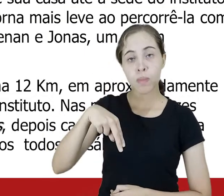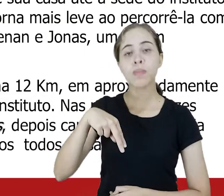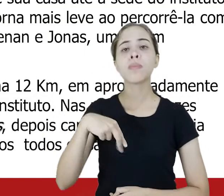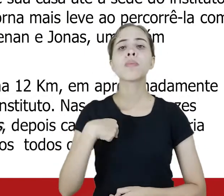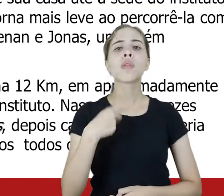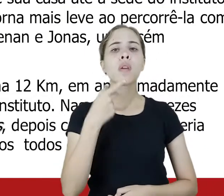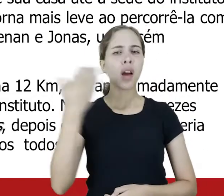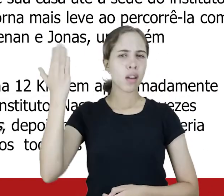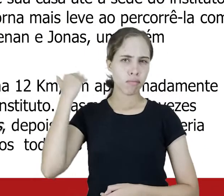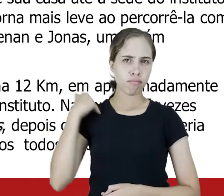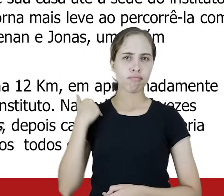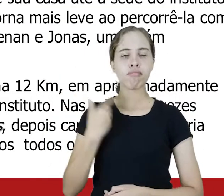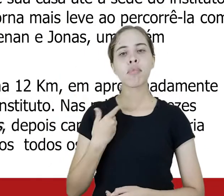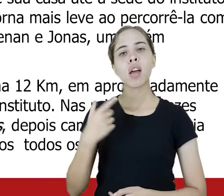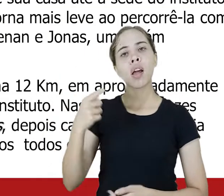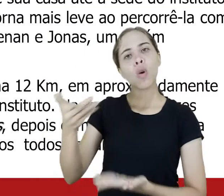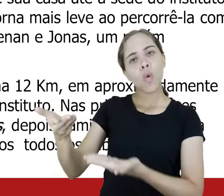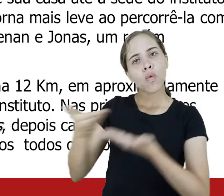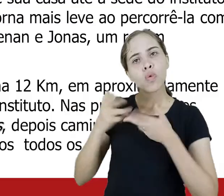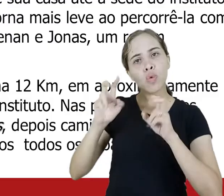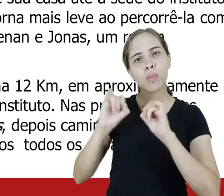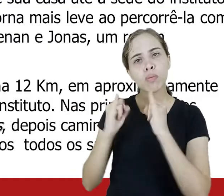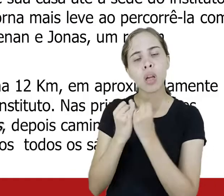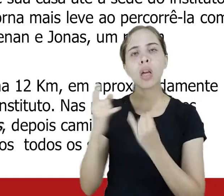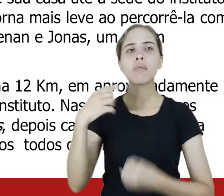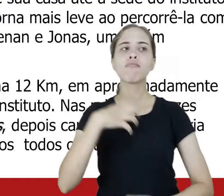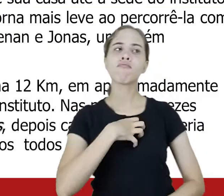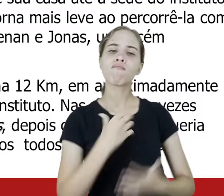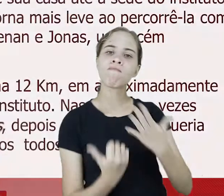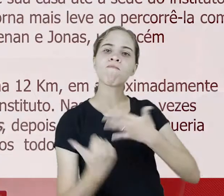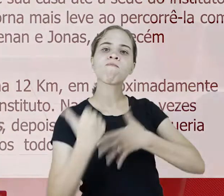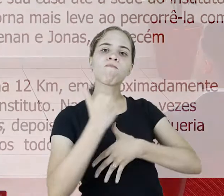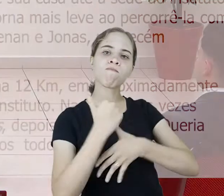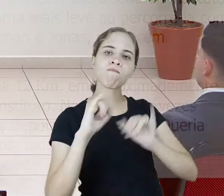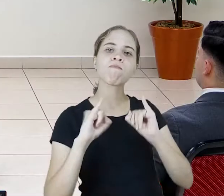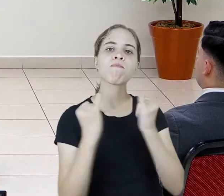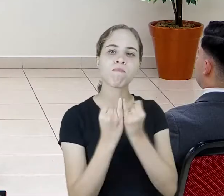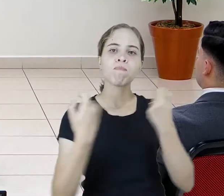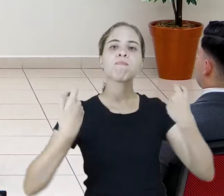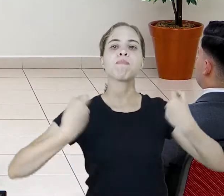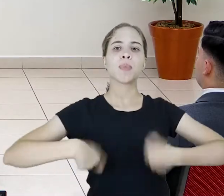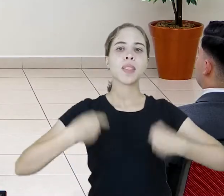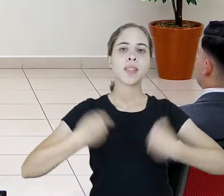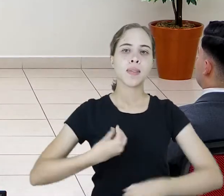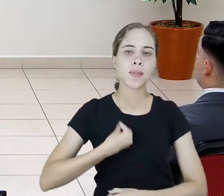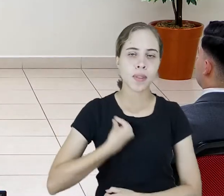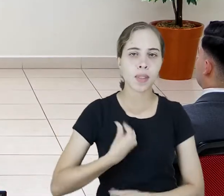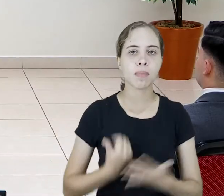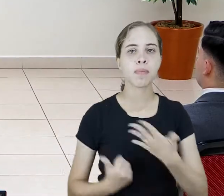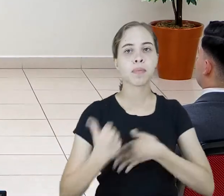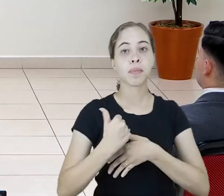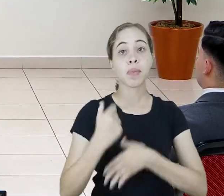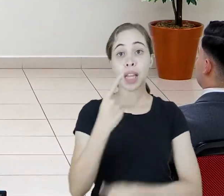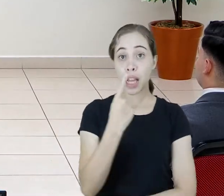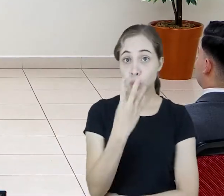precisava fazer do Instituto uma prioridade em sua vida. 14 quilômetros de ida,